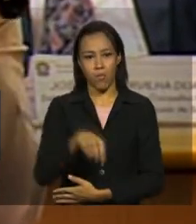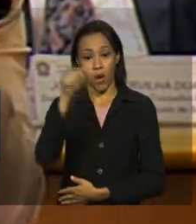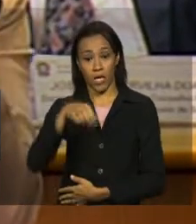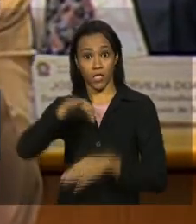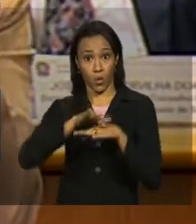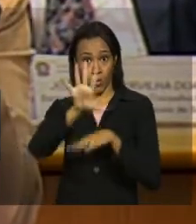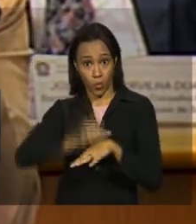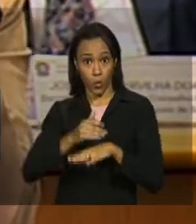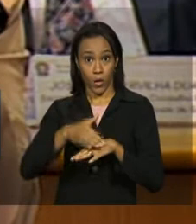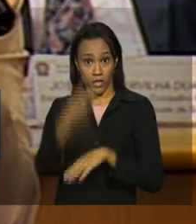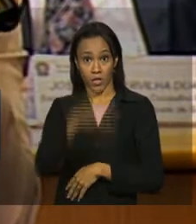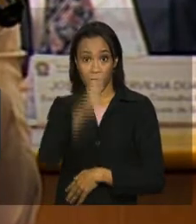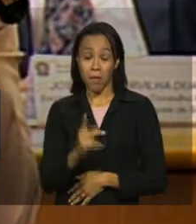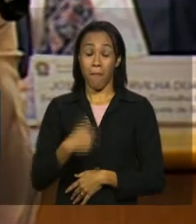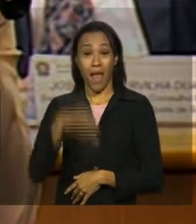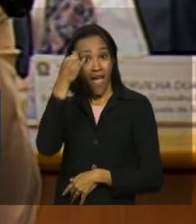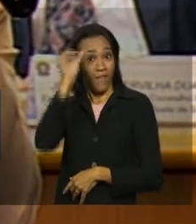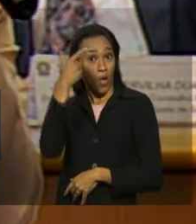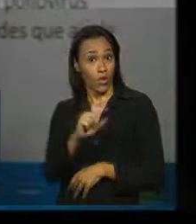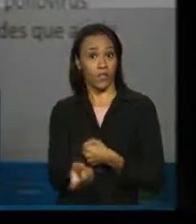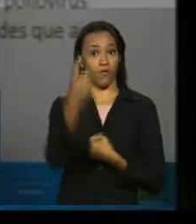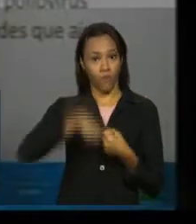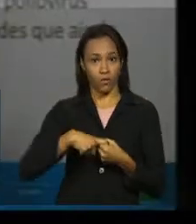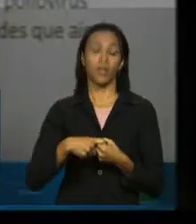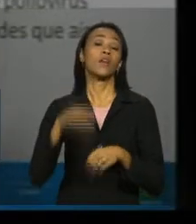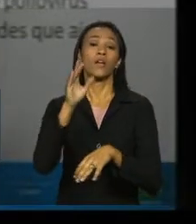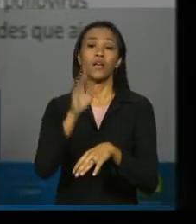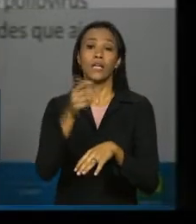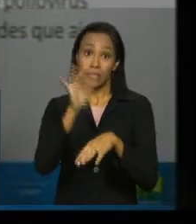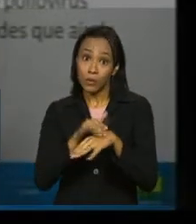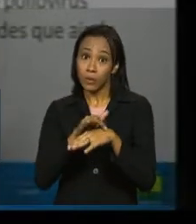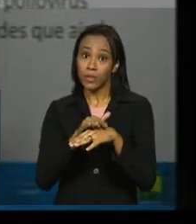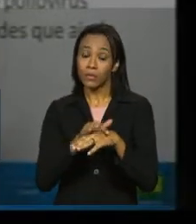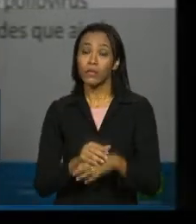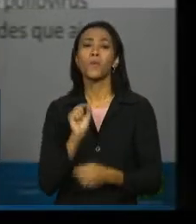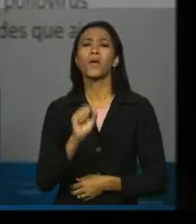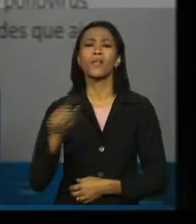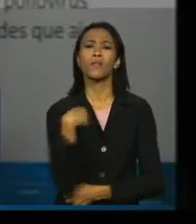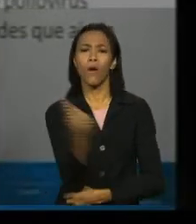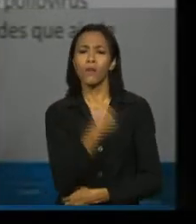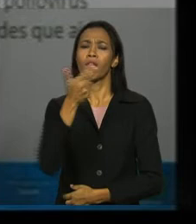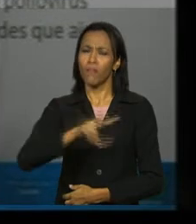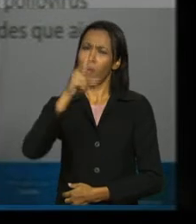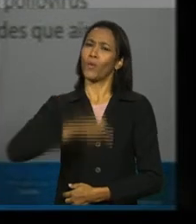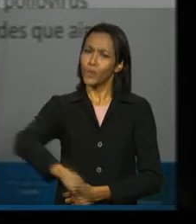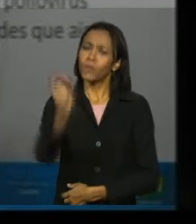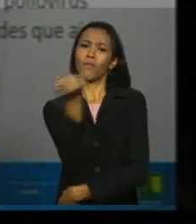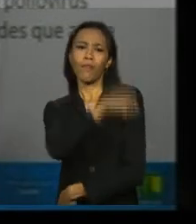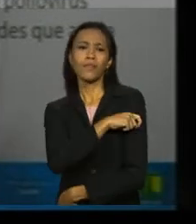ver para que a gente não corra o risco de ter reprodução dessa vacina dessa dessa doença nós continuaremos